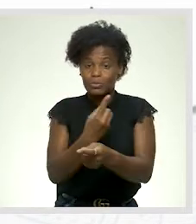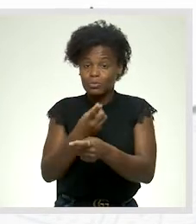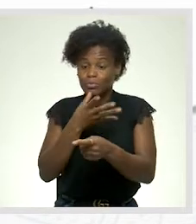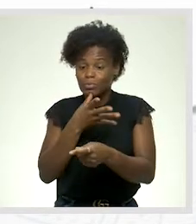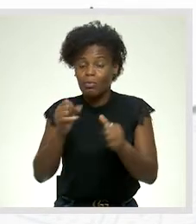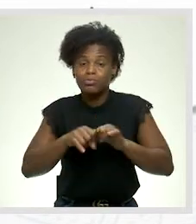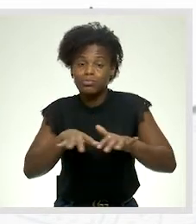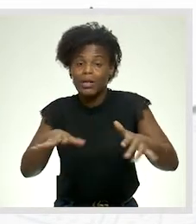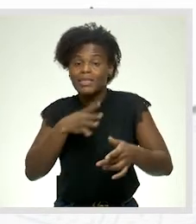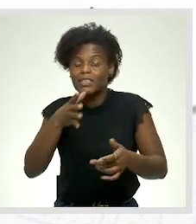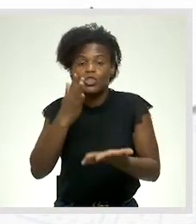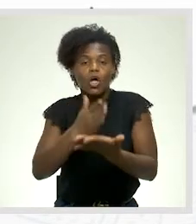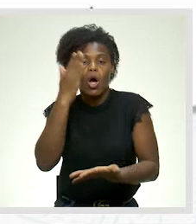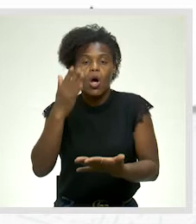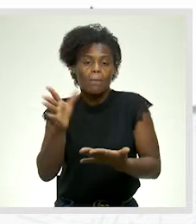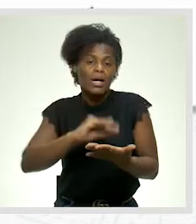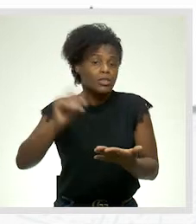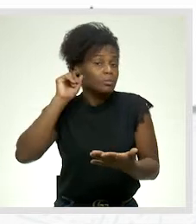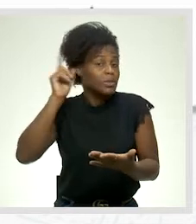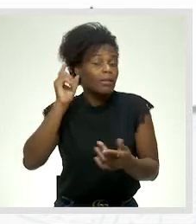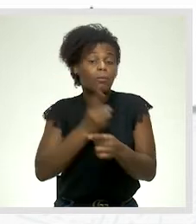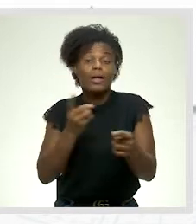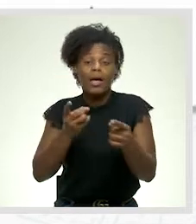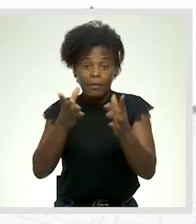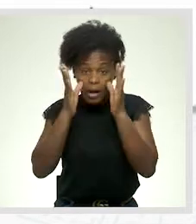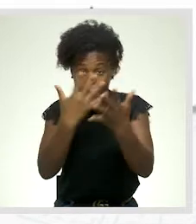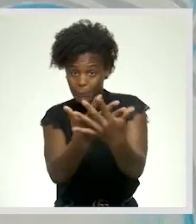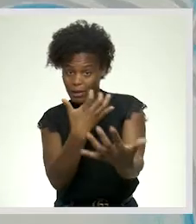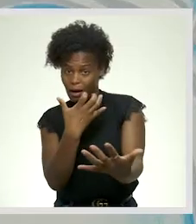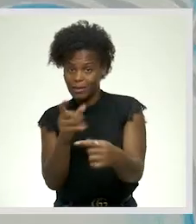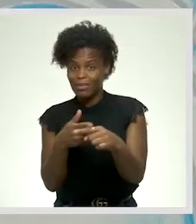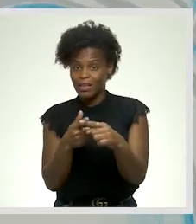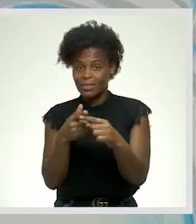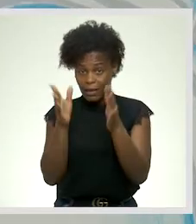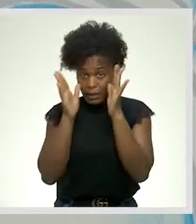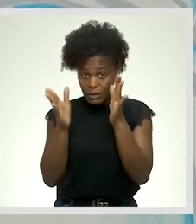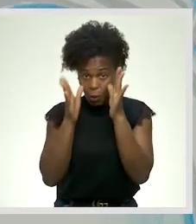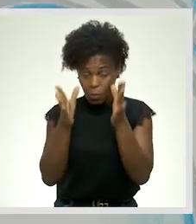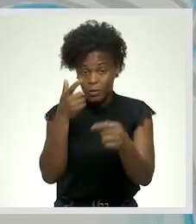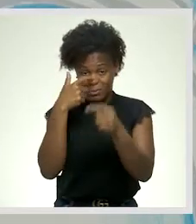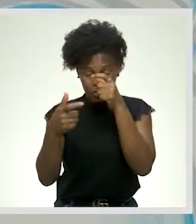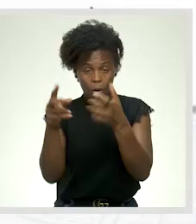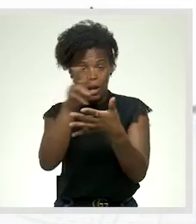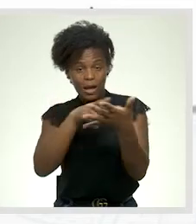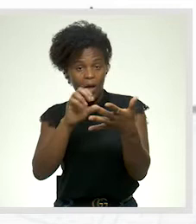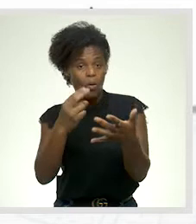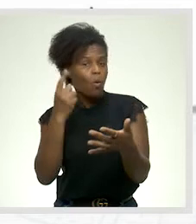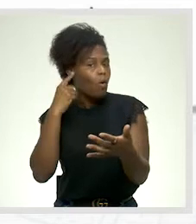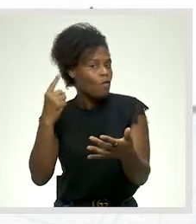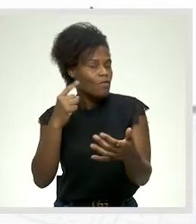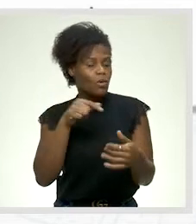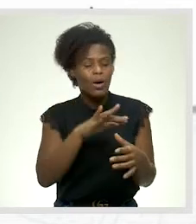Para quê? Para captar o interesse e a atenção do leitor, do ouvinte. Enquanto que na